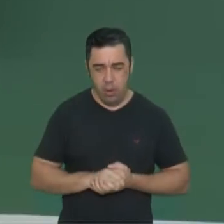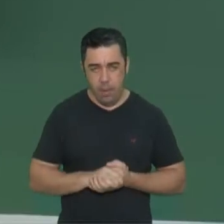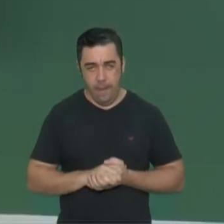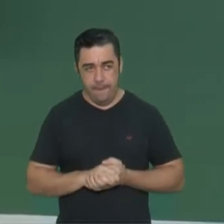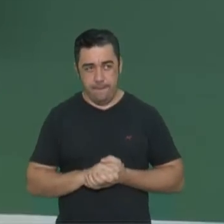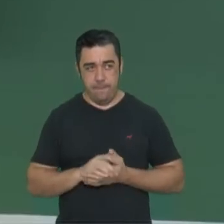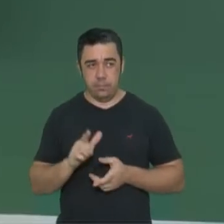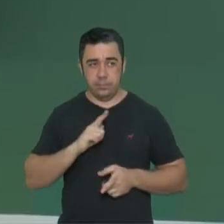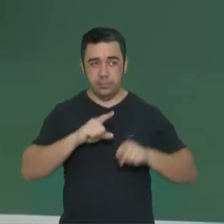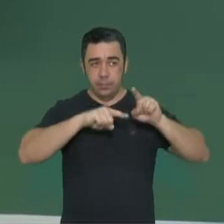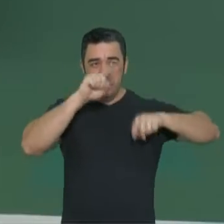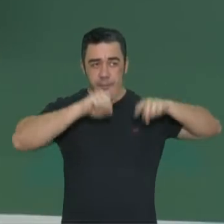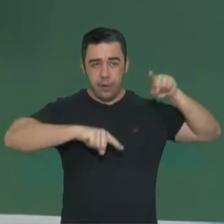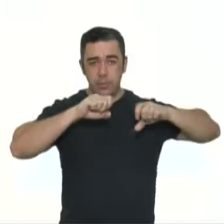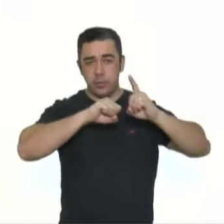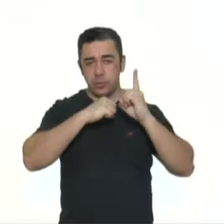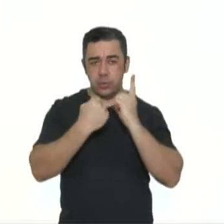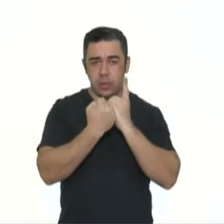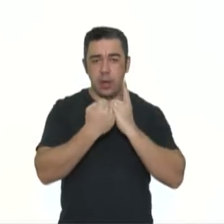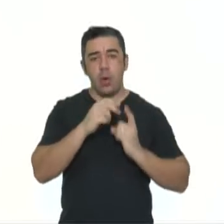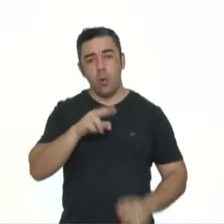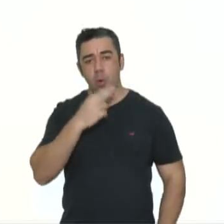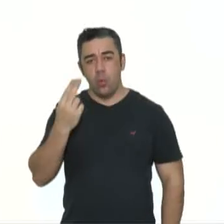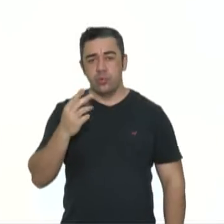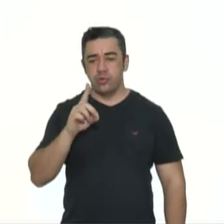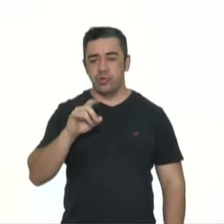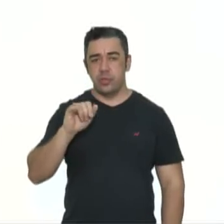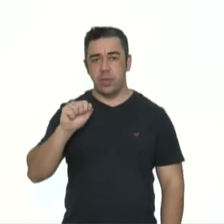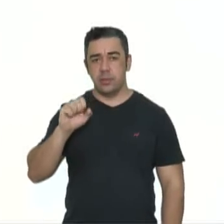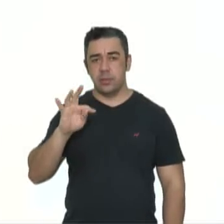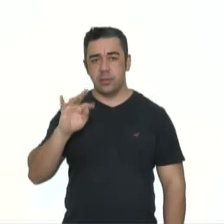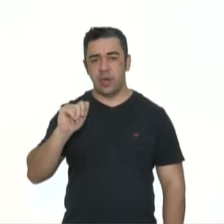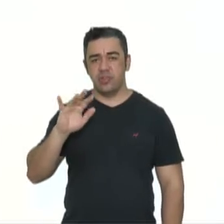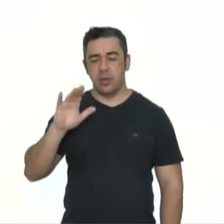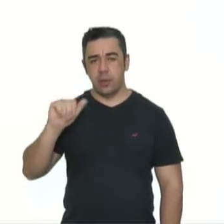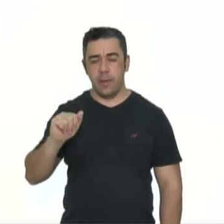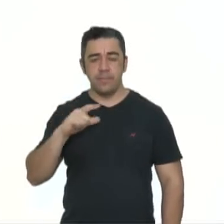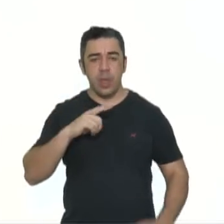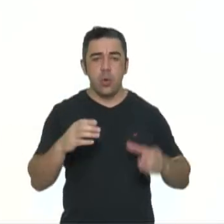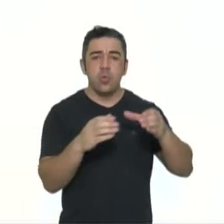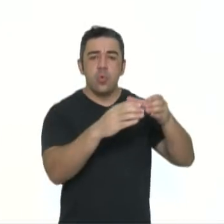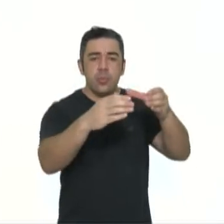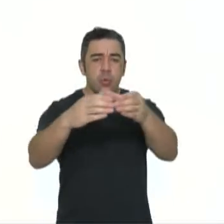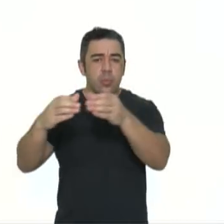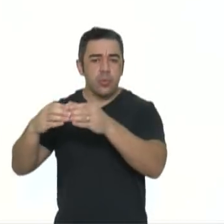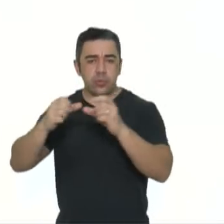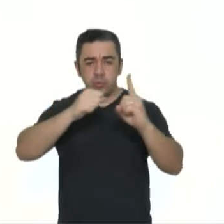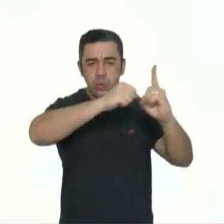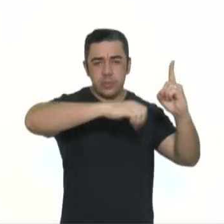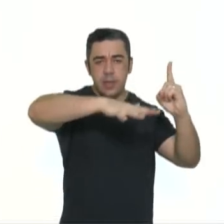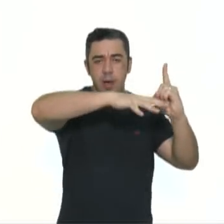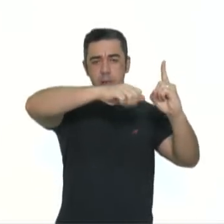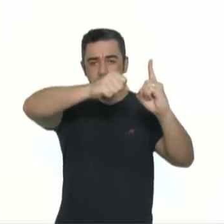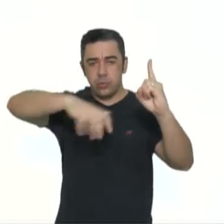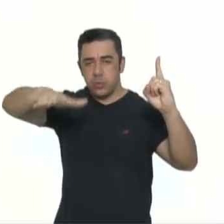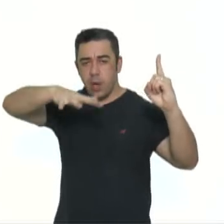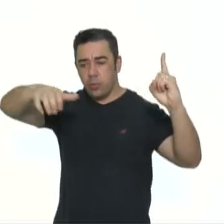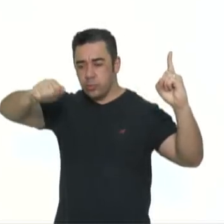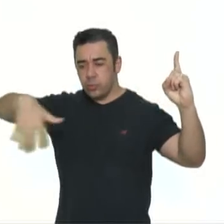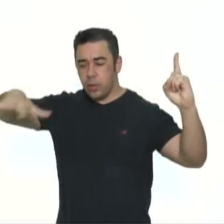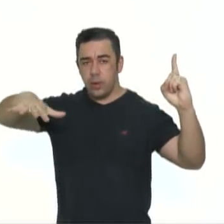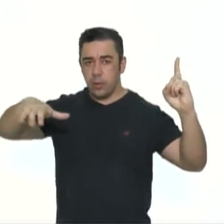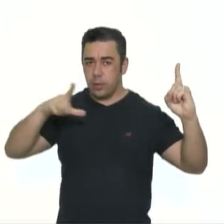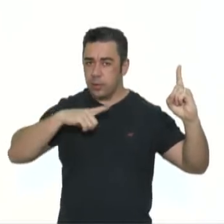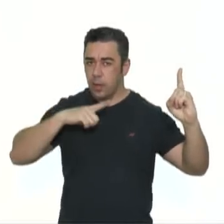Ó, temos variação social ou diastrática, é percebida nos grupos sociais. Guardem, para gravar esse nominho também vem